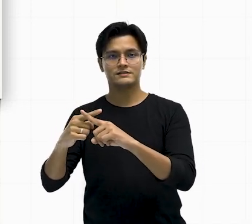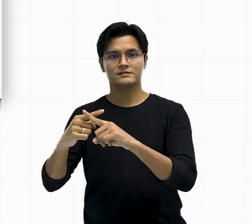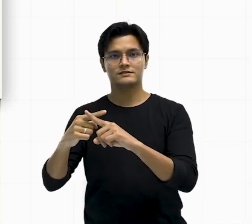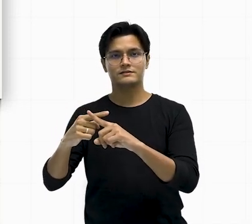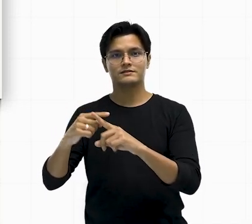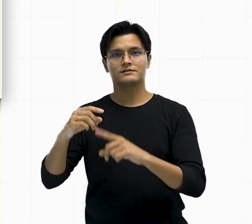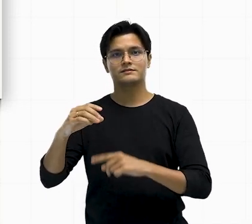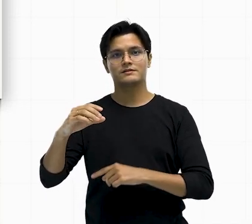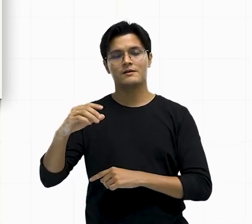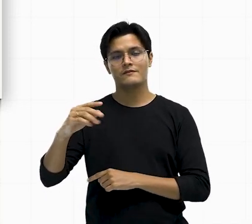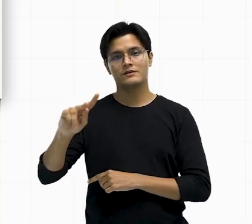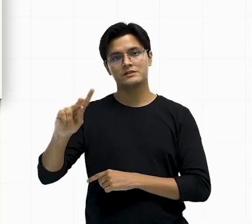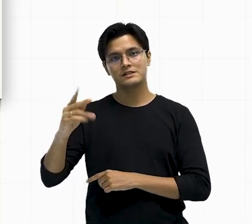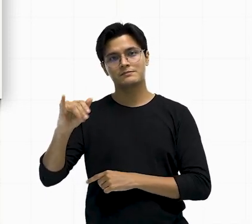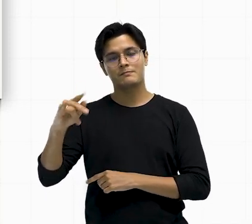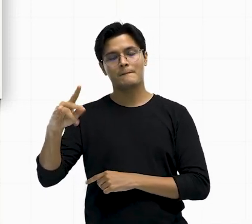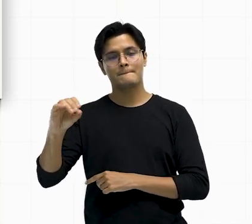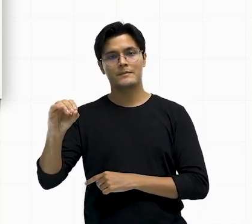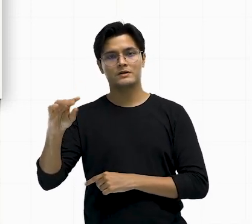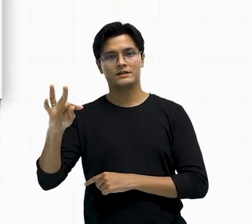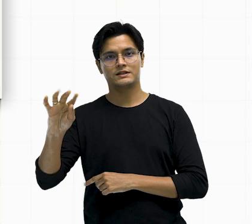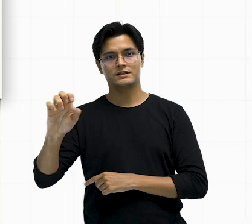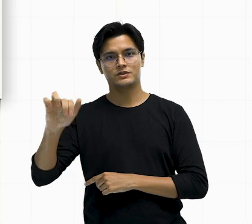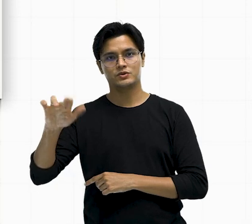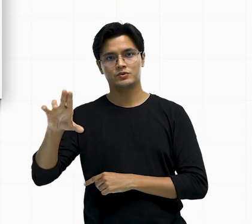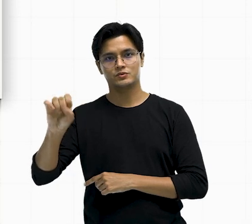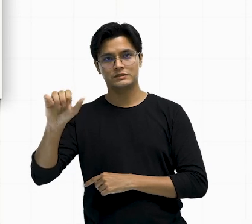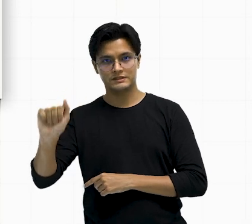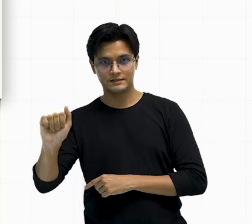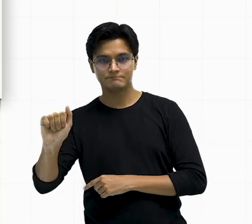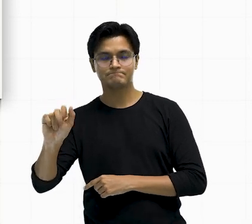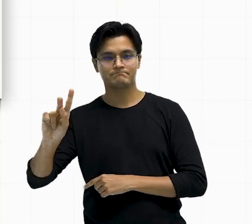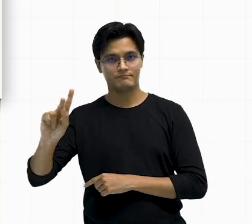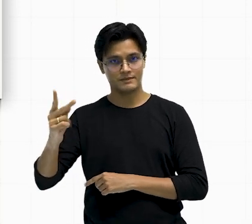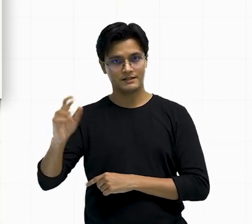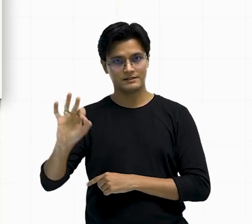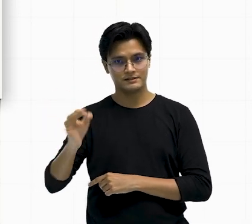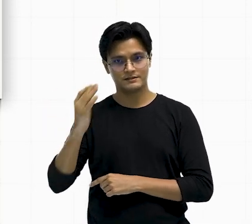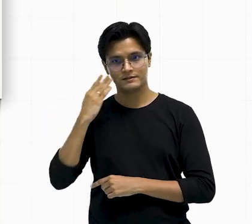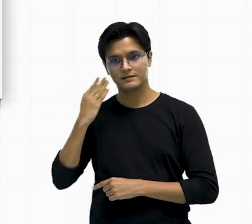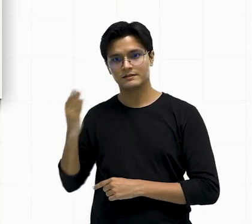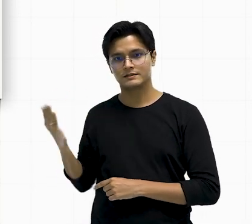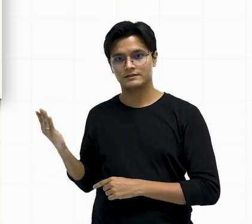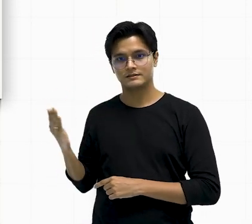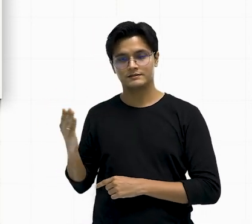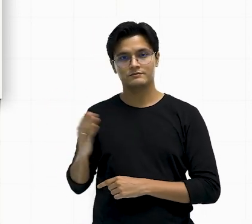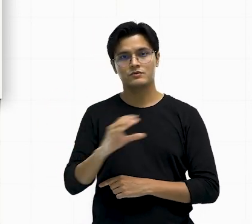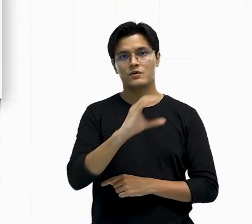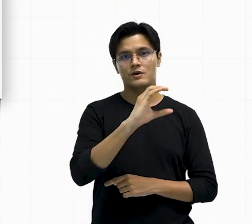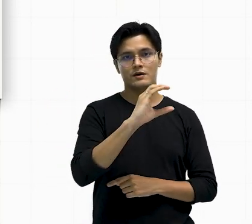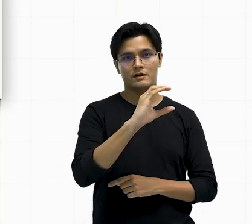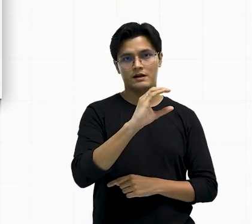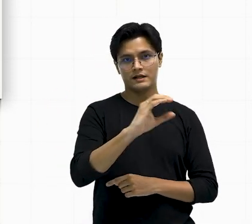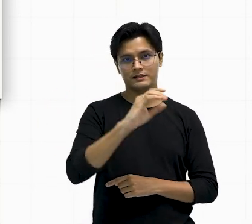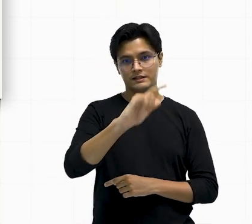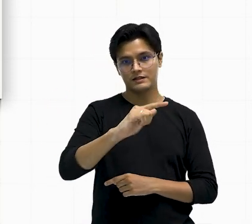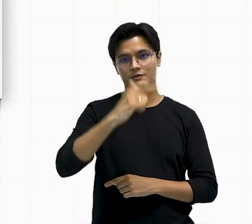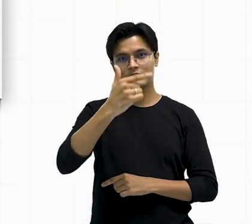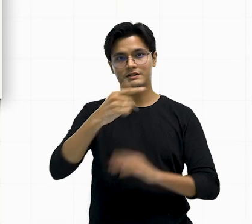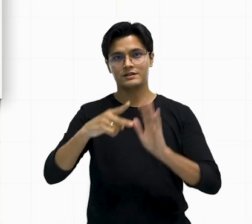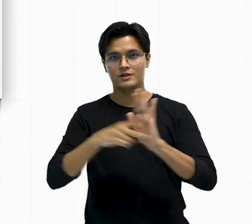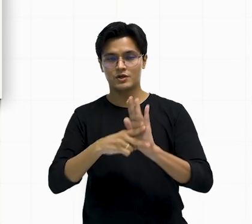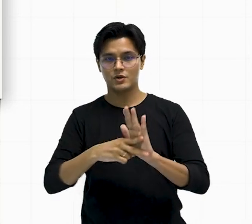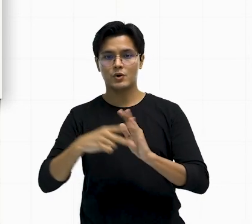cateto, pela hipotenusa, aliás, tá? Então, aqui no caso, o cateto elevado ao quadrado, ele é igual